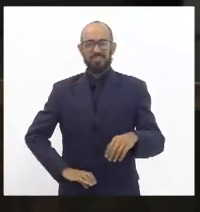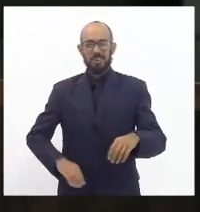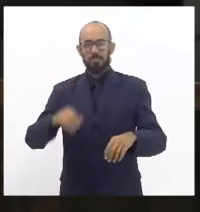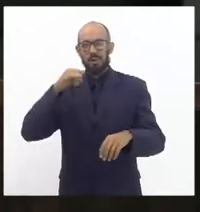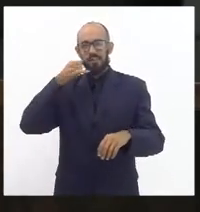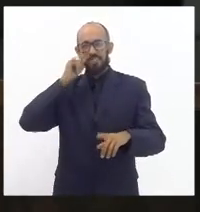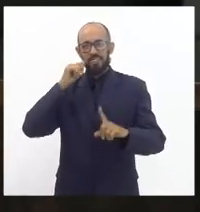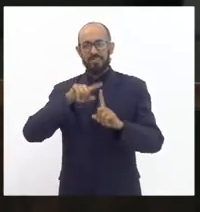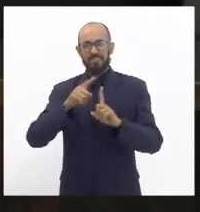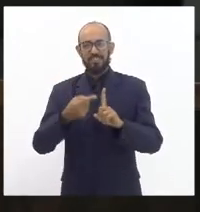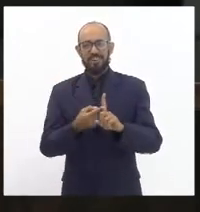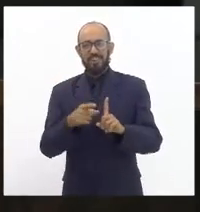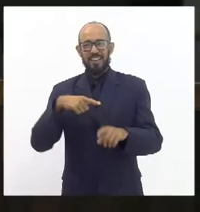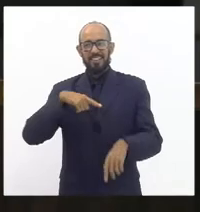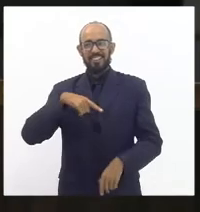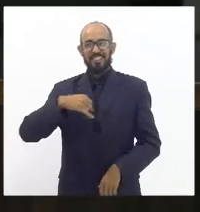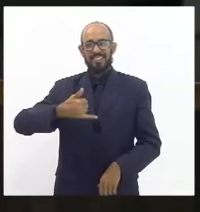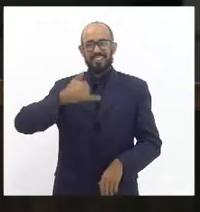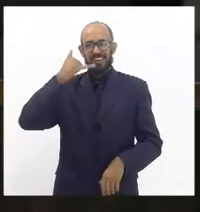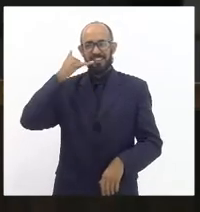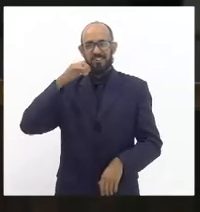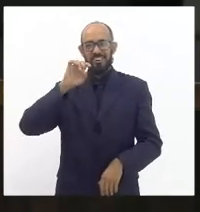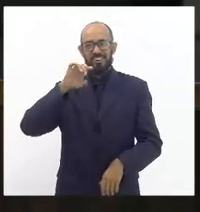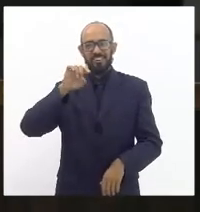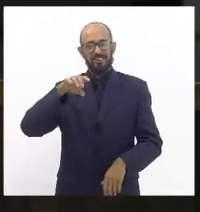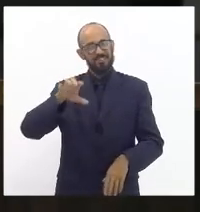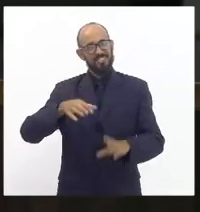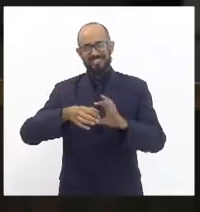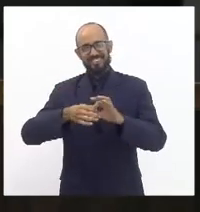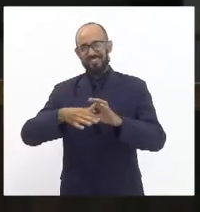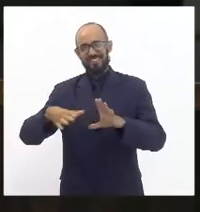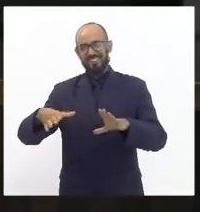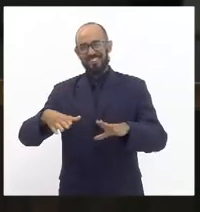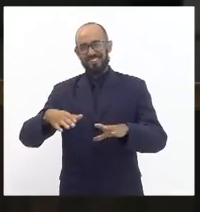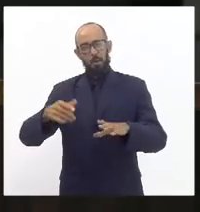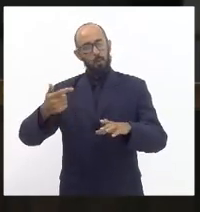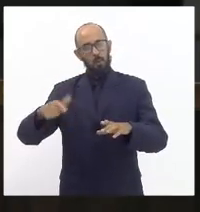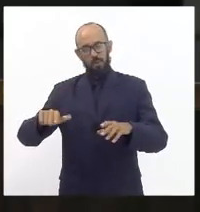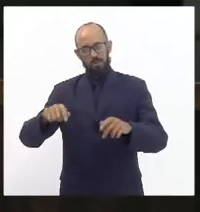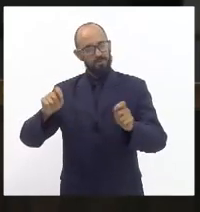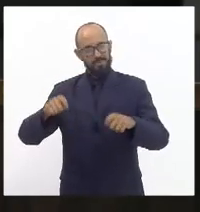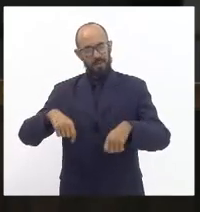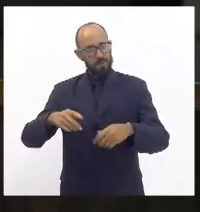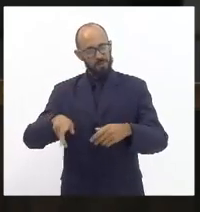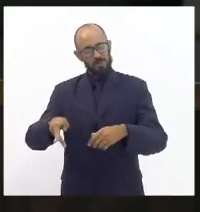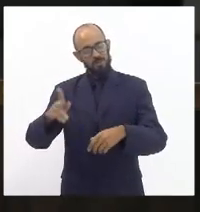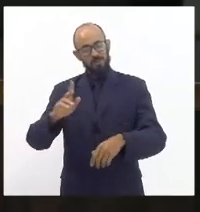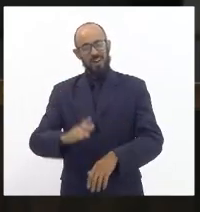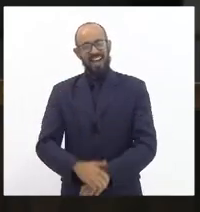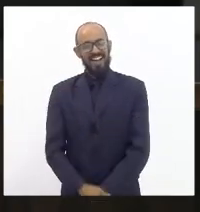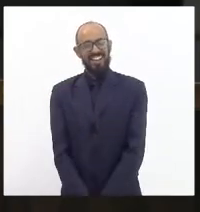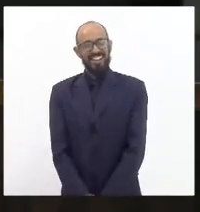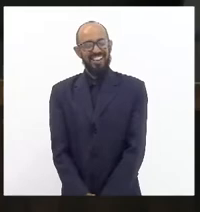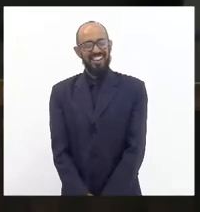Lá tem telefone automático alcaloide à vontade arrasto não dá para cantar aqui